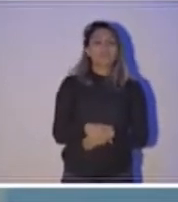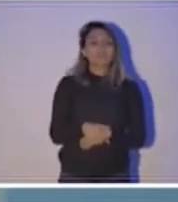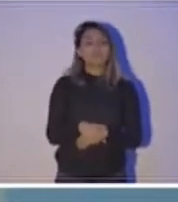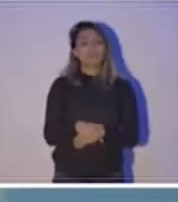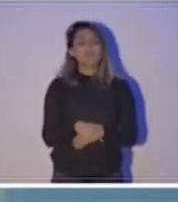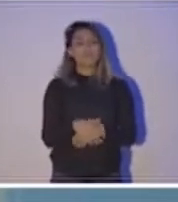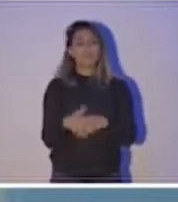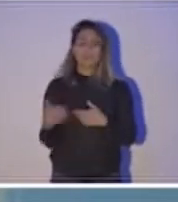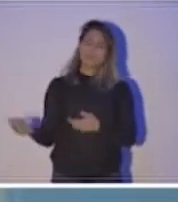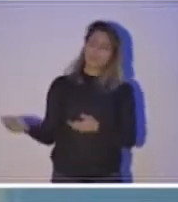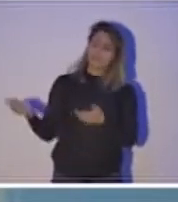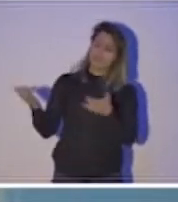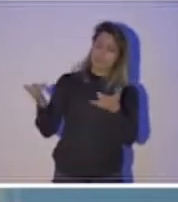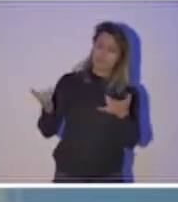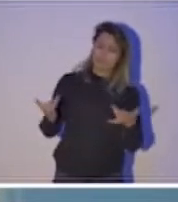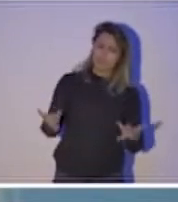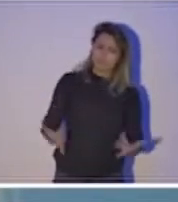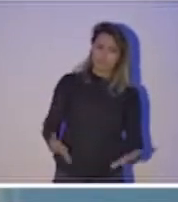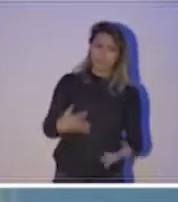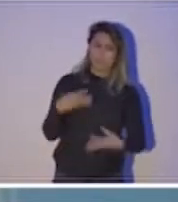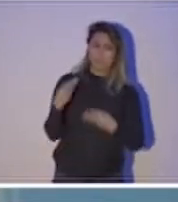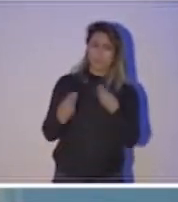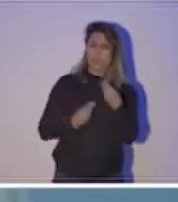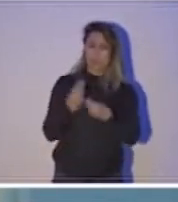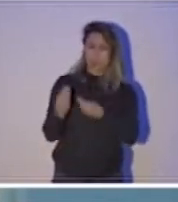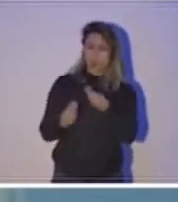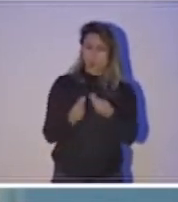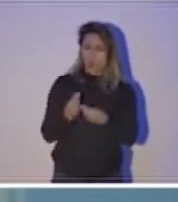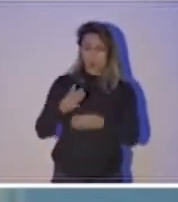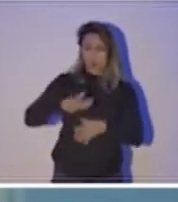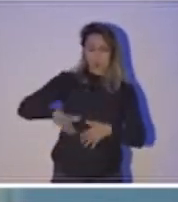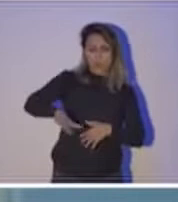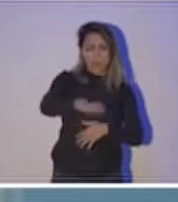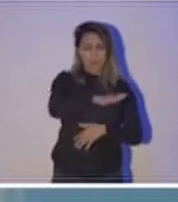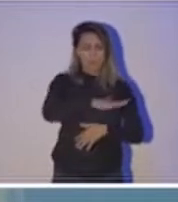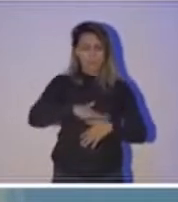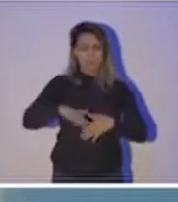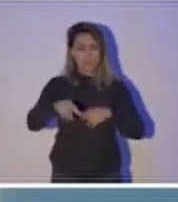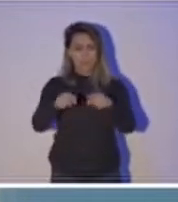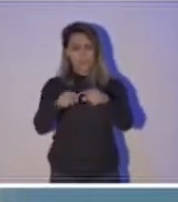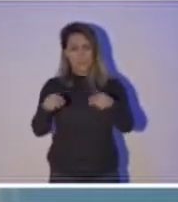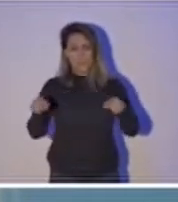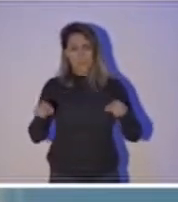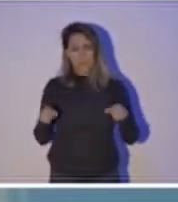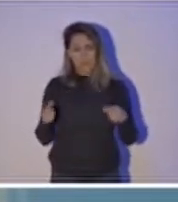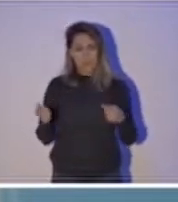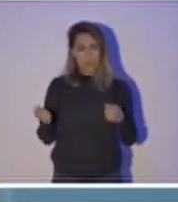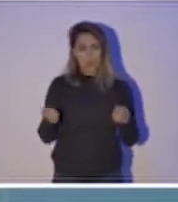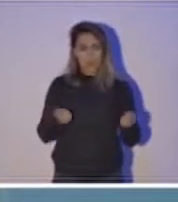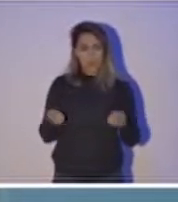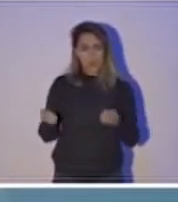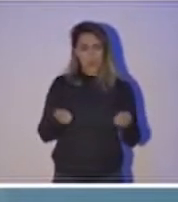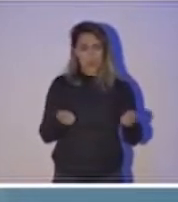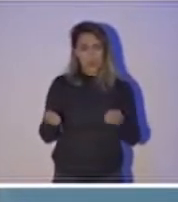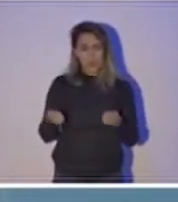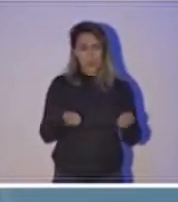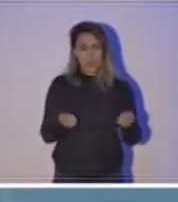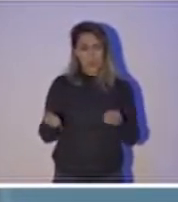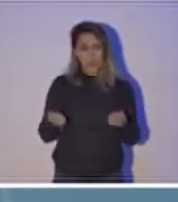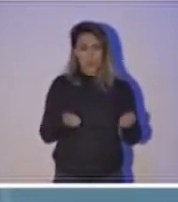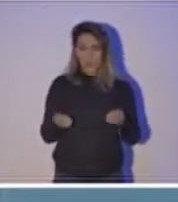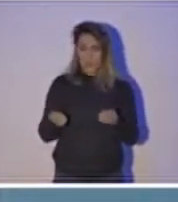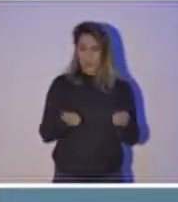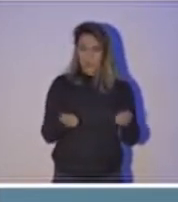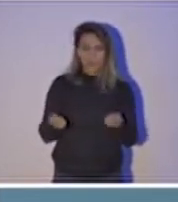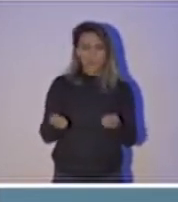escuta, de maneira a conseguir manter o controle da sala, a sala alinhada, né, interessada no conteúdo